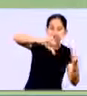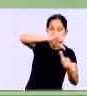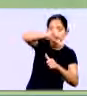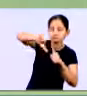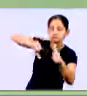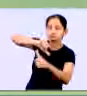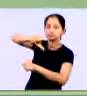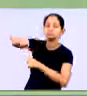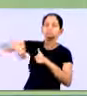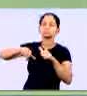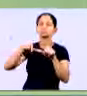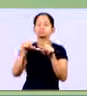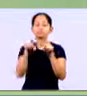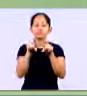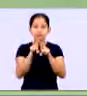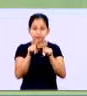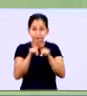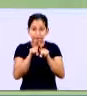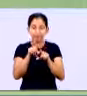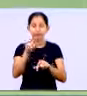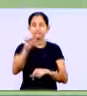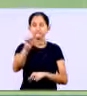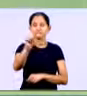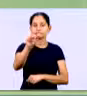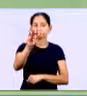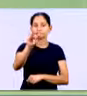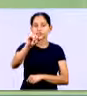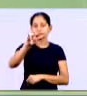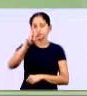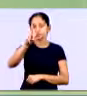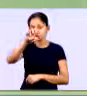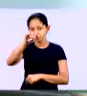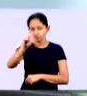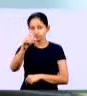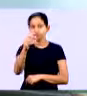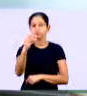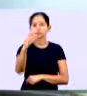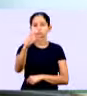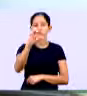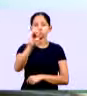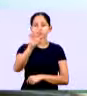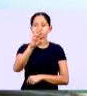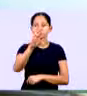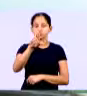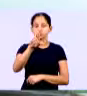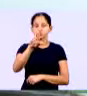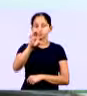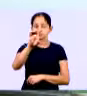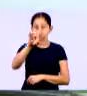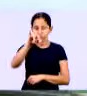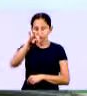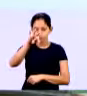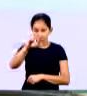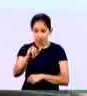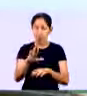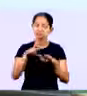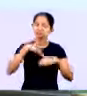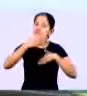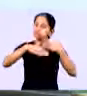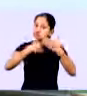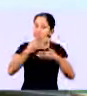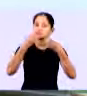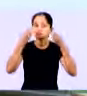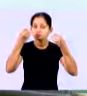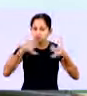também chamado de ativo corrente. São denominações para capital. Se você ouvir essas denominações, você já conhece, que a gente vem tratando delas